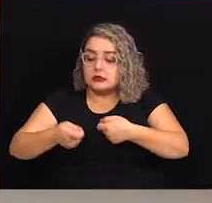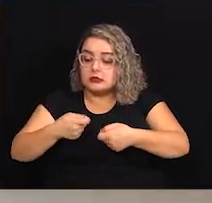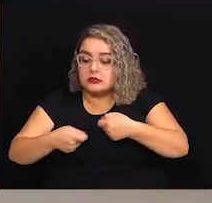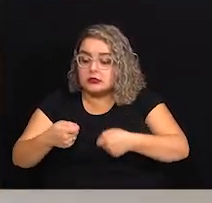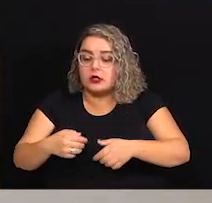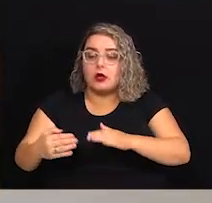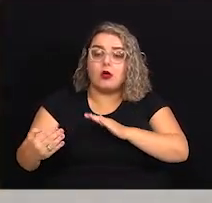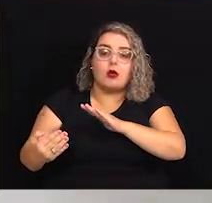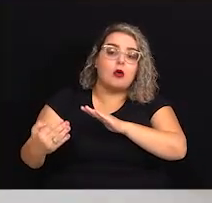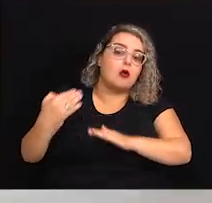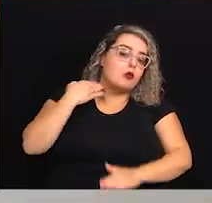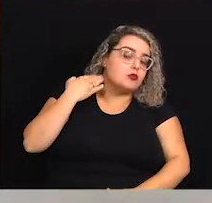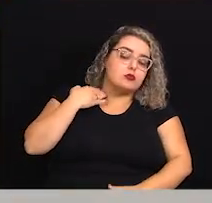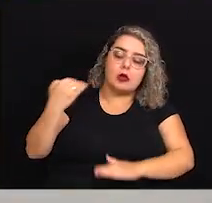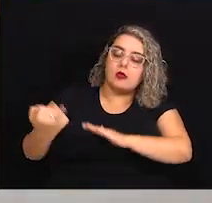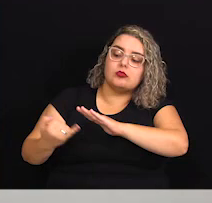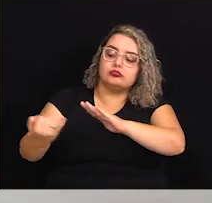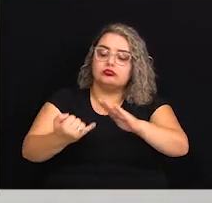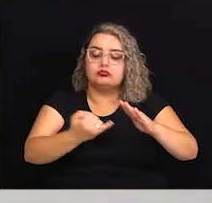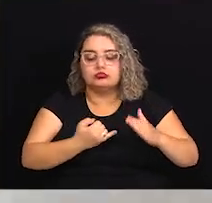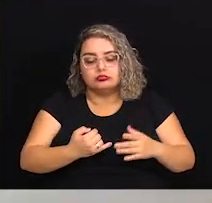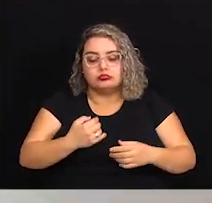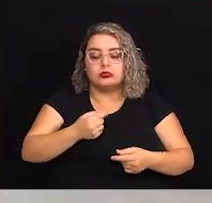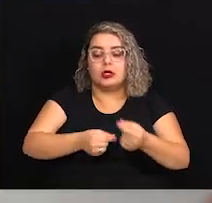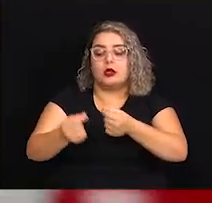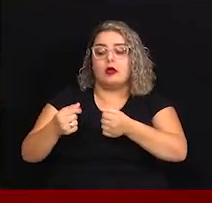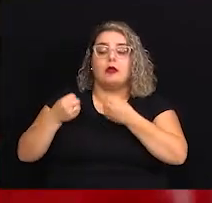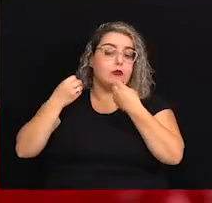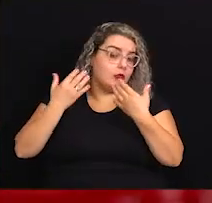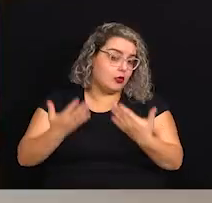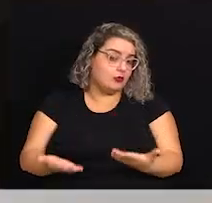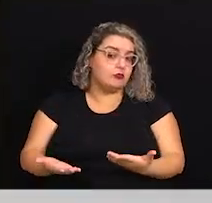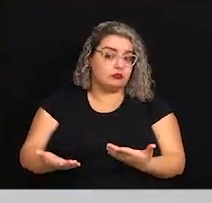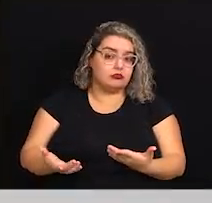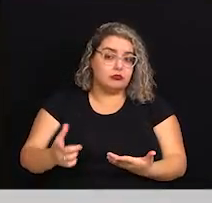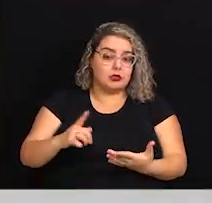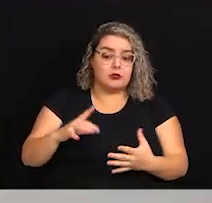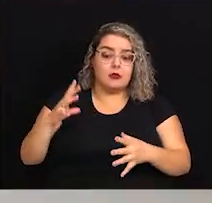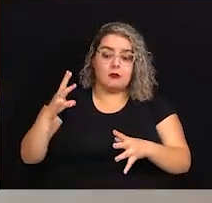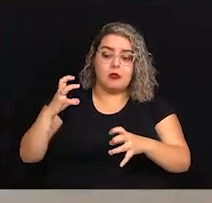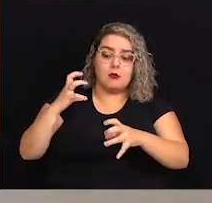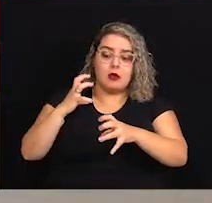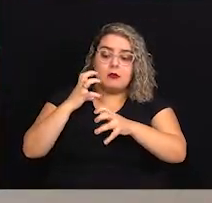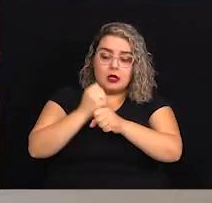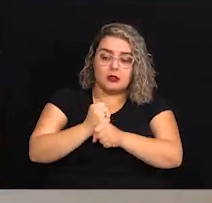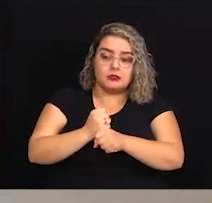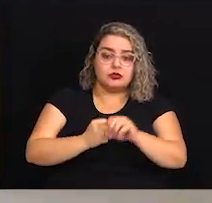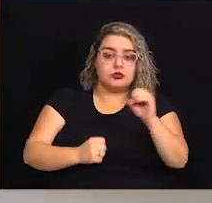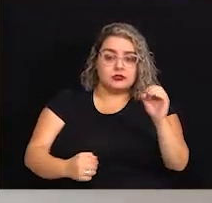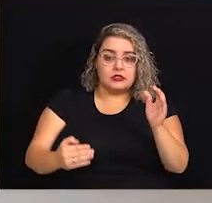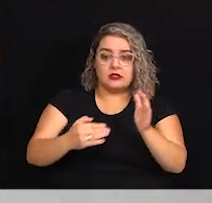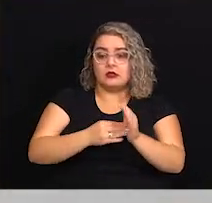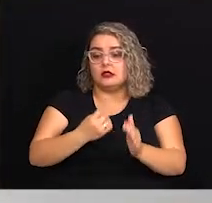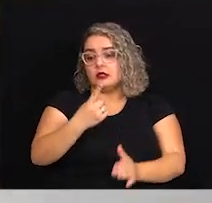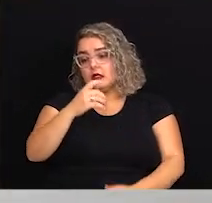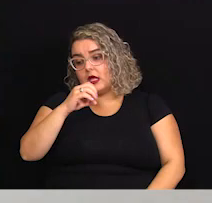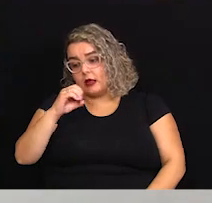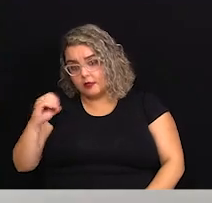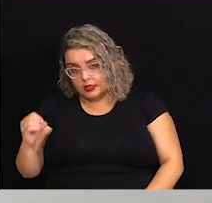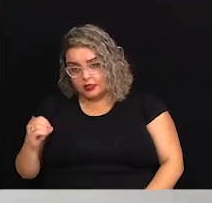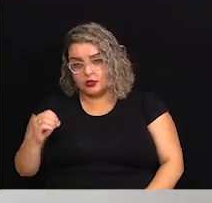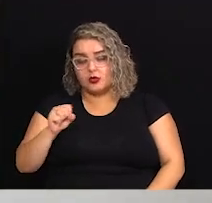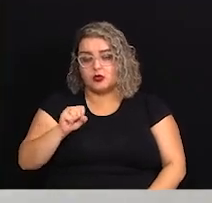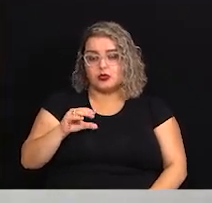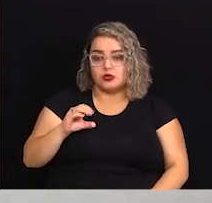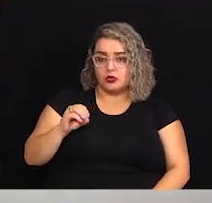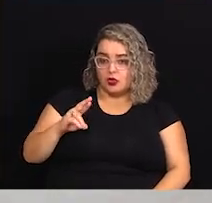com os bancos ou com as instituições financeiras é boa. A pessoa vai tendo uma pontuação, que é de 0 a 1000,